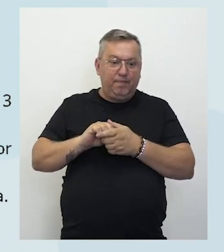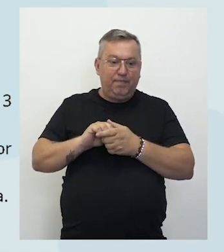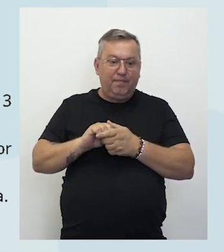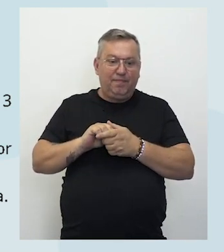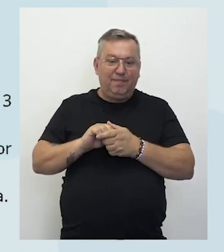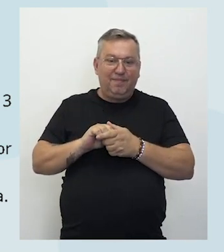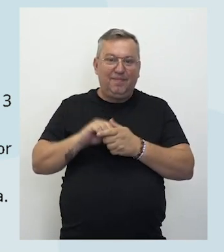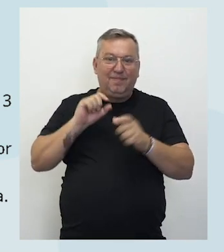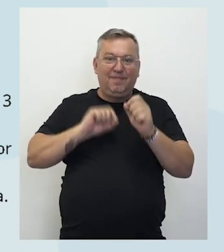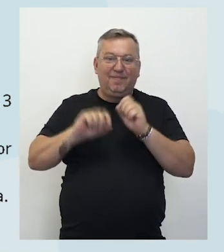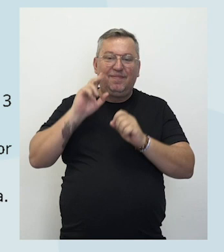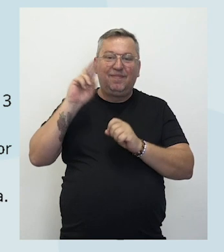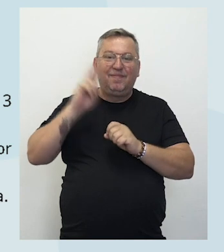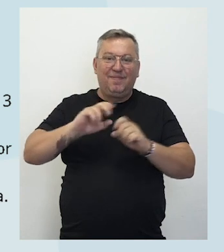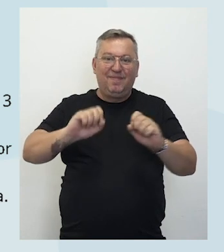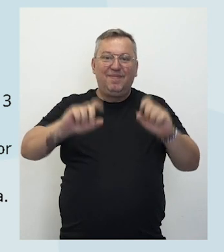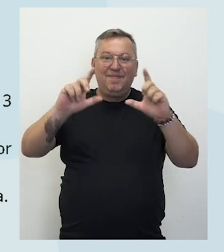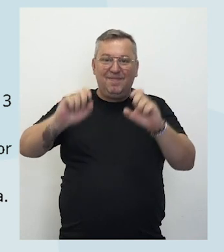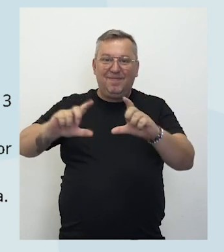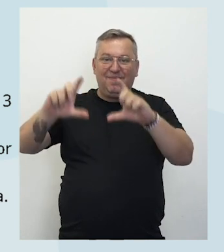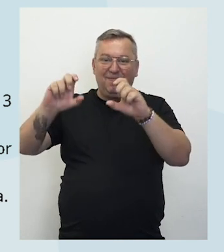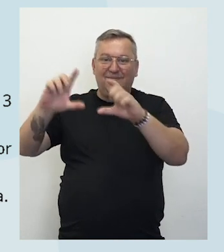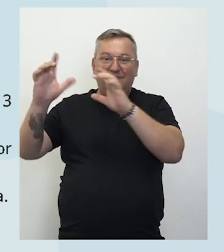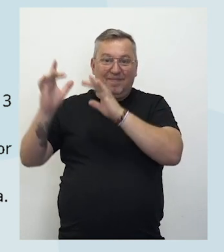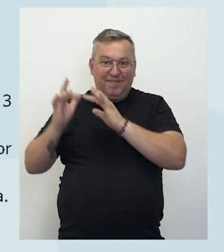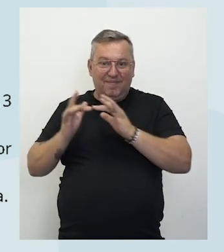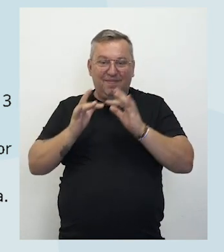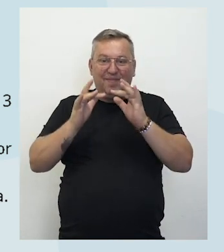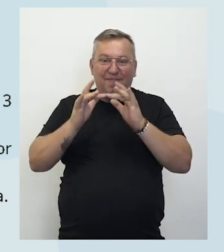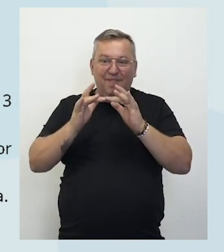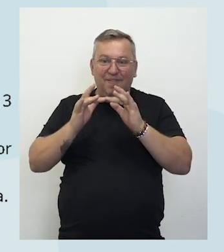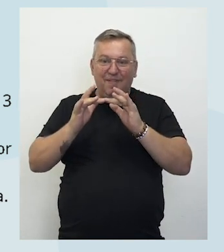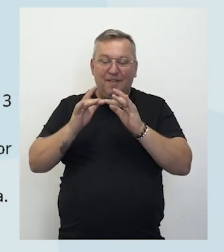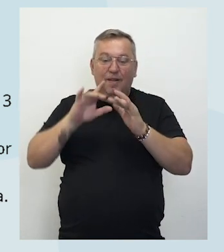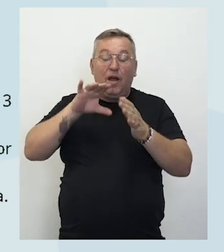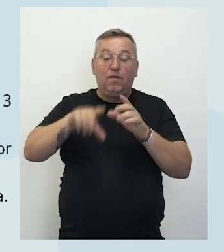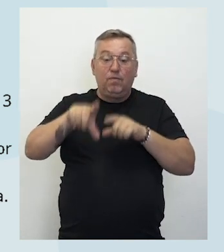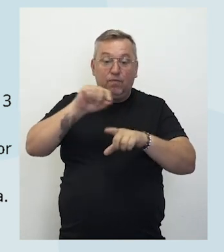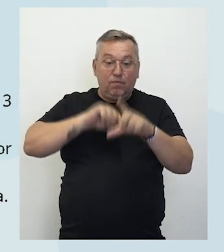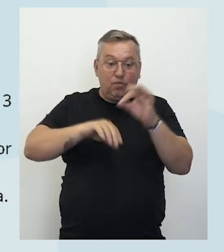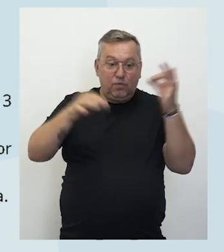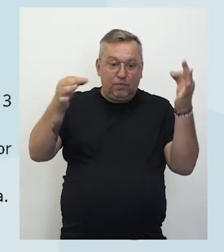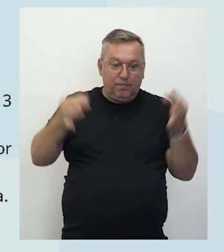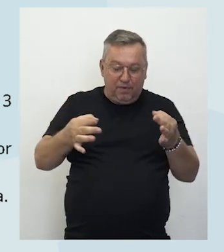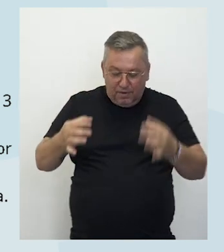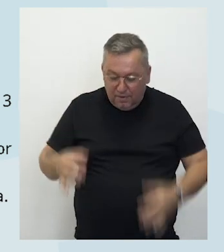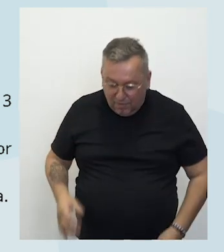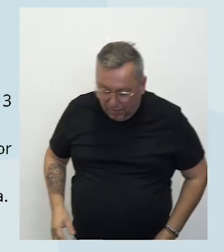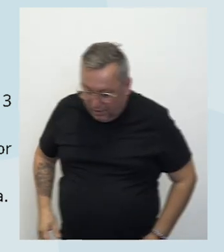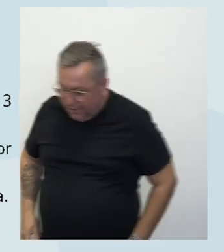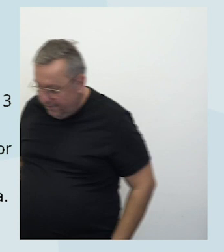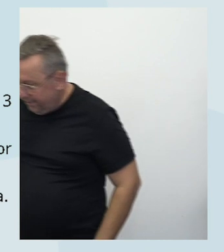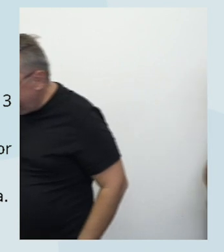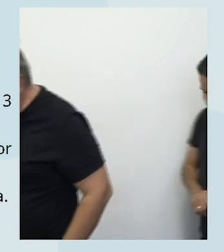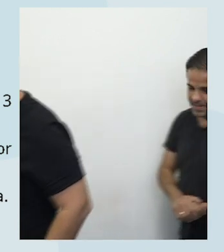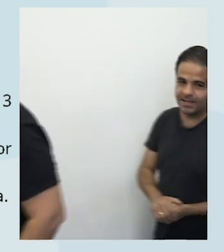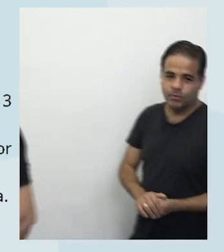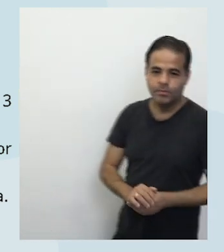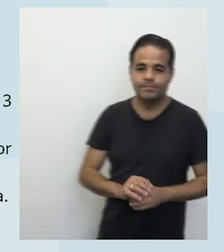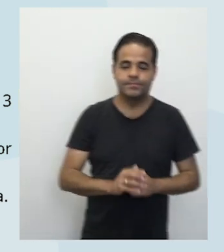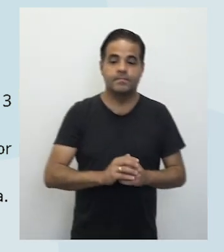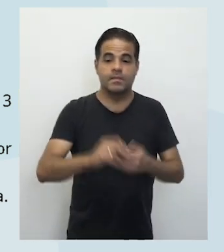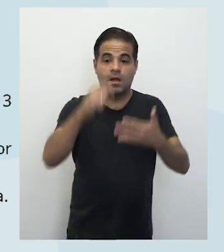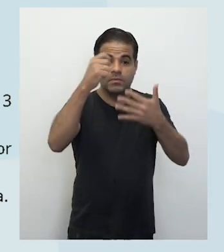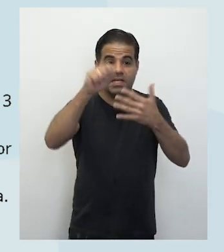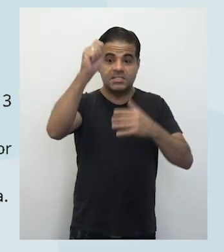Então, considerando as imagens relacionadas, assinale a alternativa correta. Alternativa